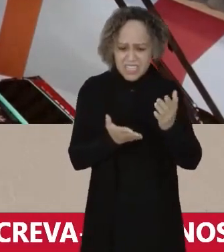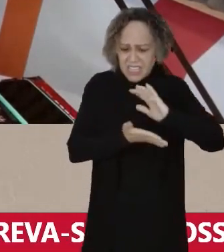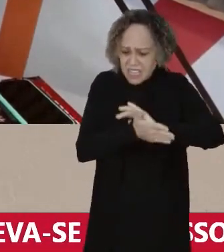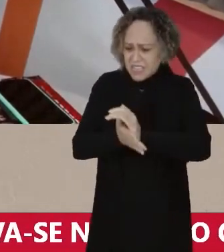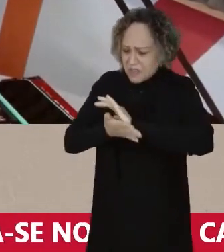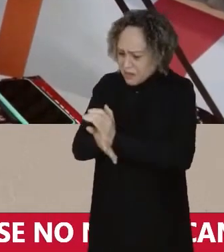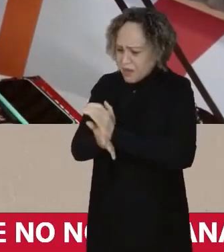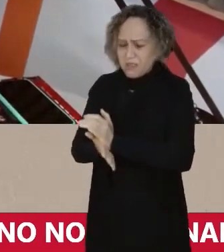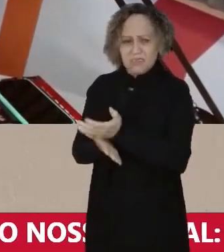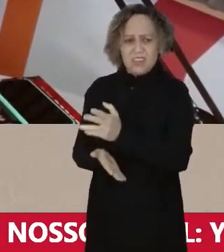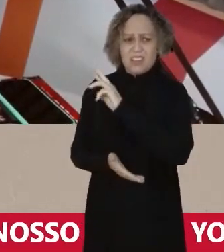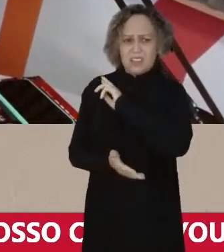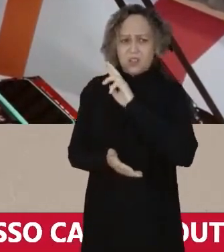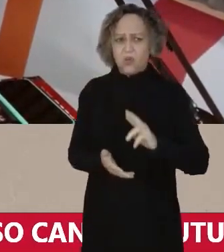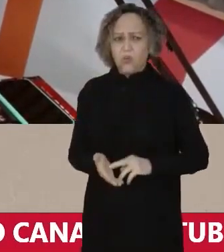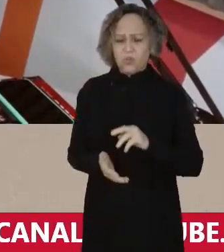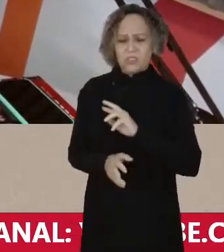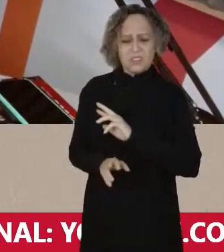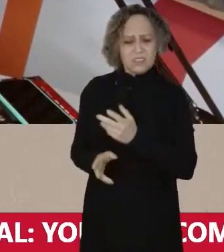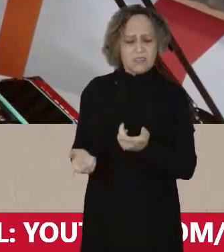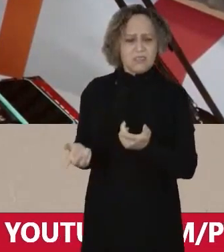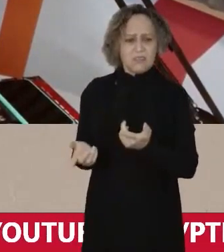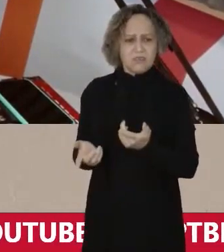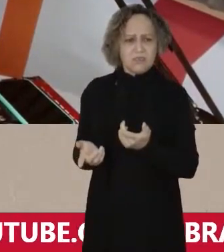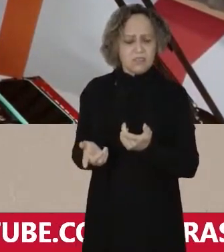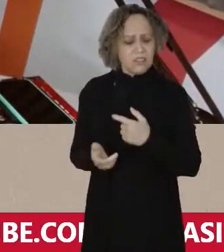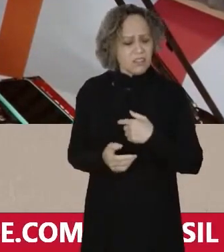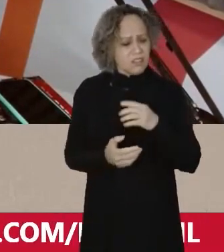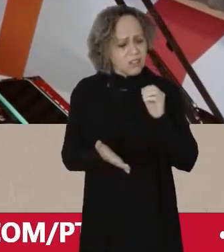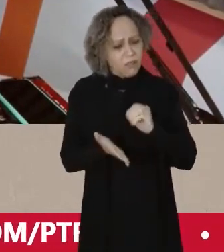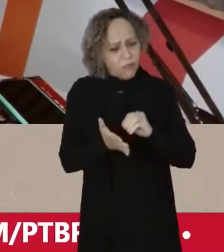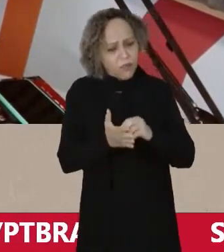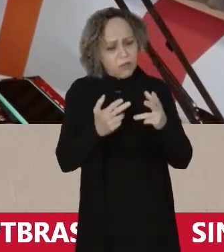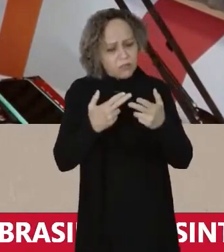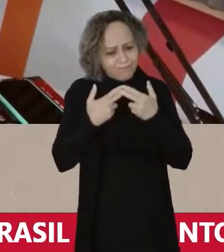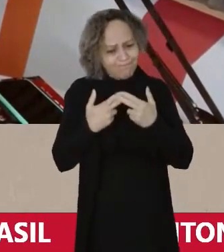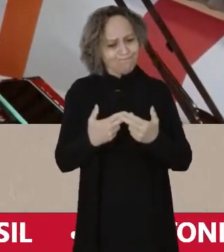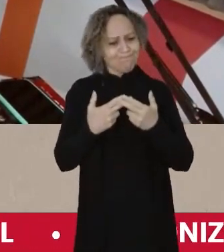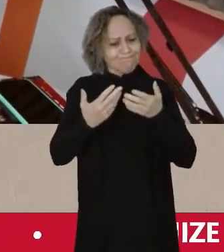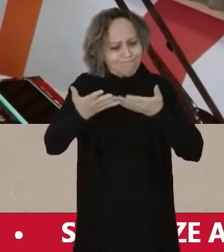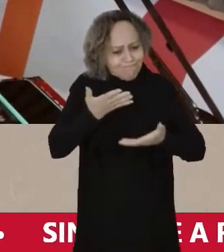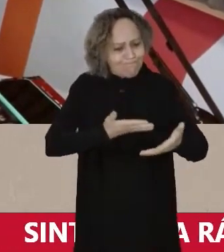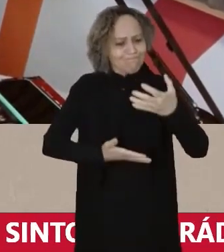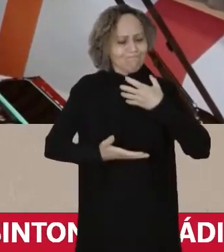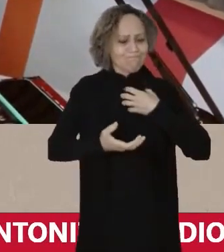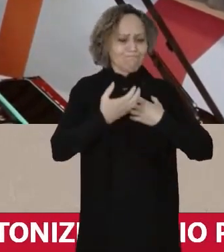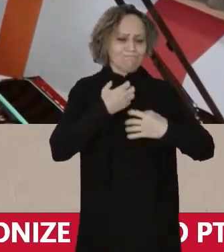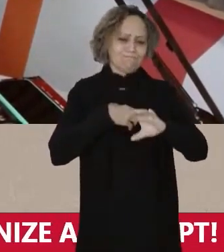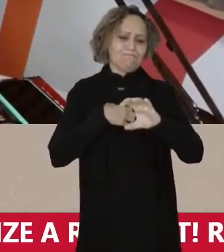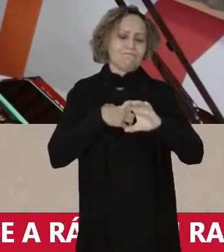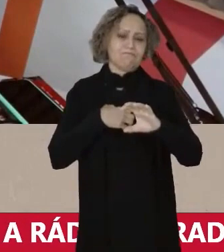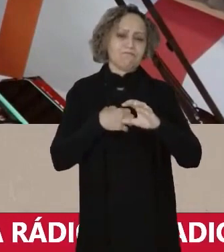da casa deles, né? A gente falando de intolerância religiosa também, que não é generalizado, né, gente? A gente tem que deixar isso aqui muito